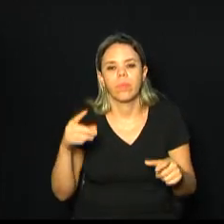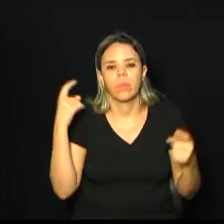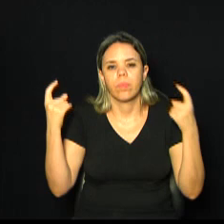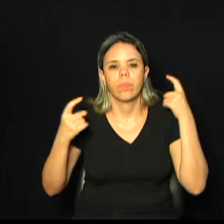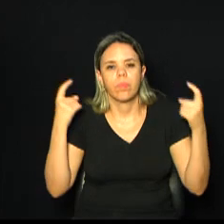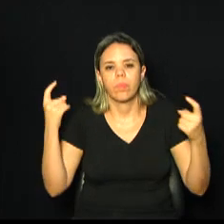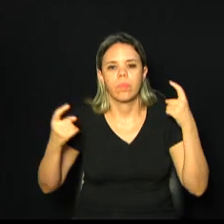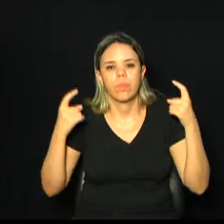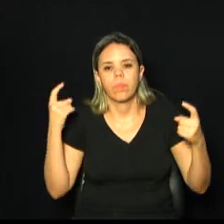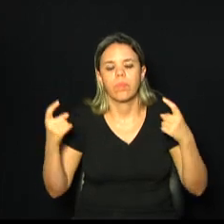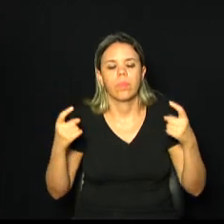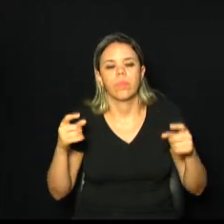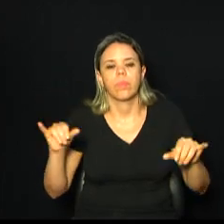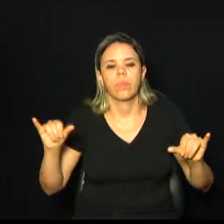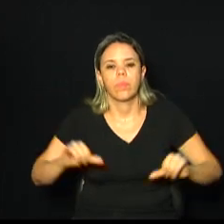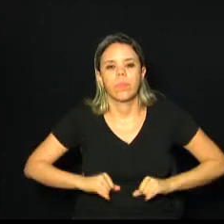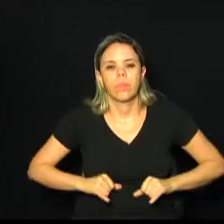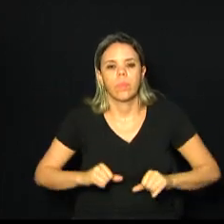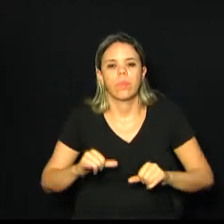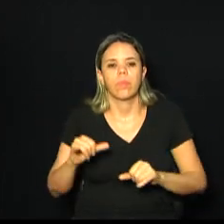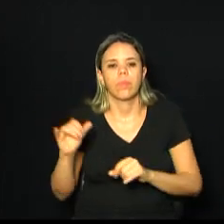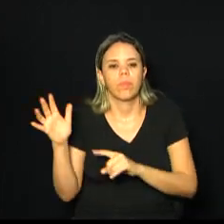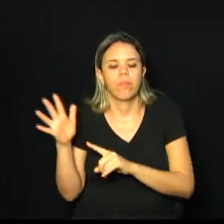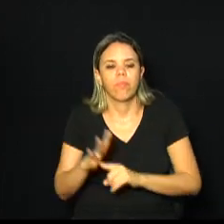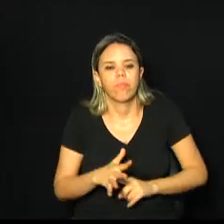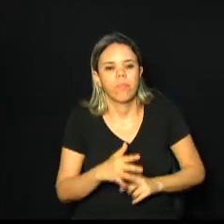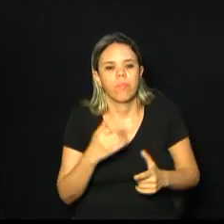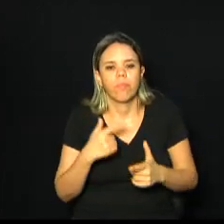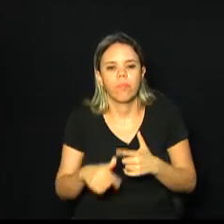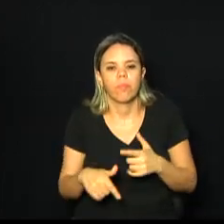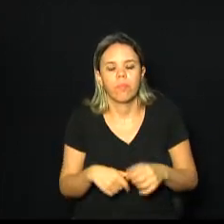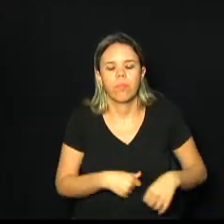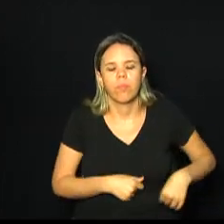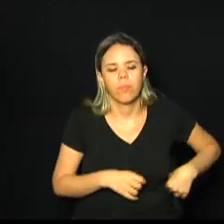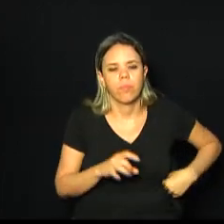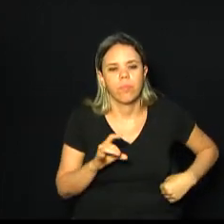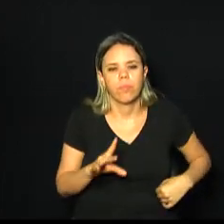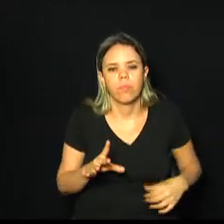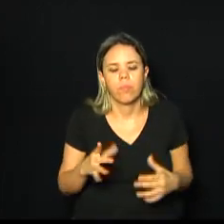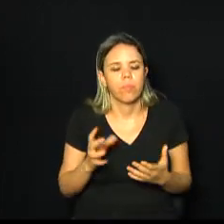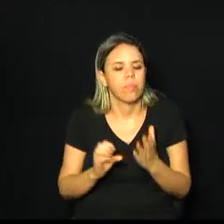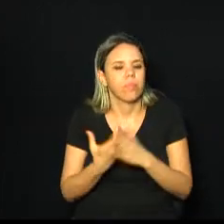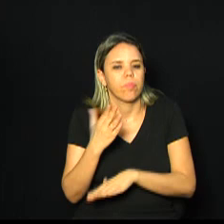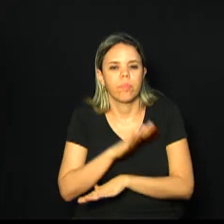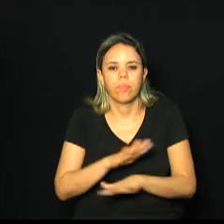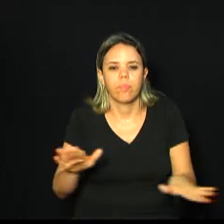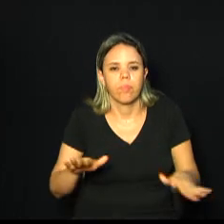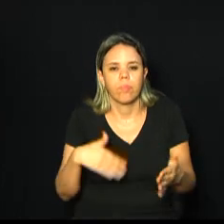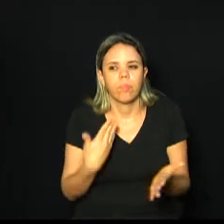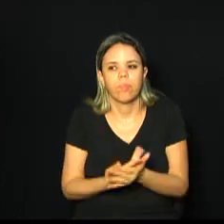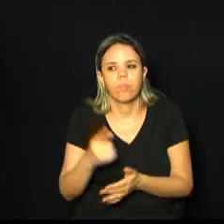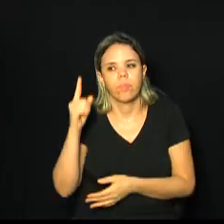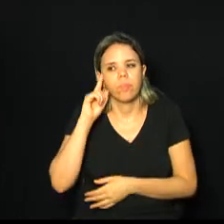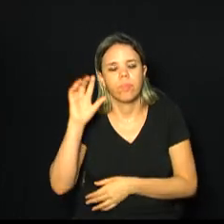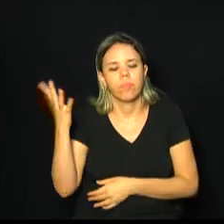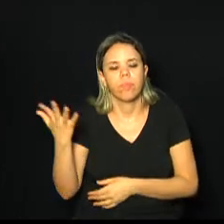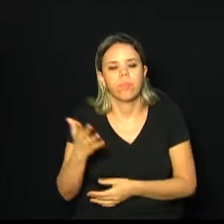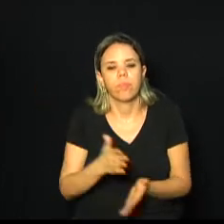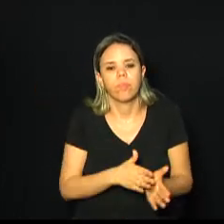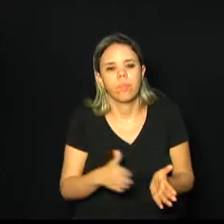preocupam quando sofre algum ataque. Né? Isso não vai acontecer comigo, até o dia que acontece.